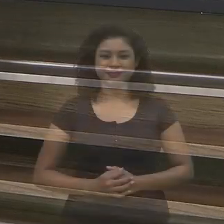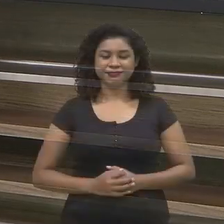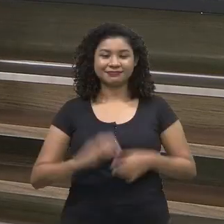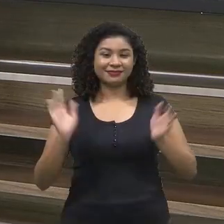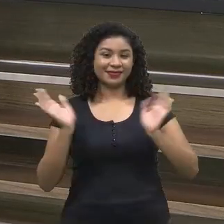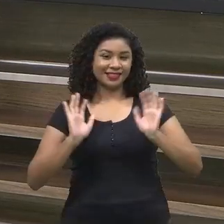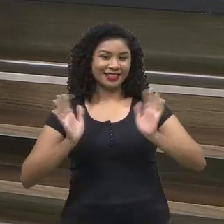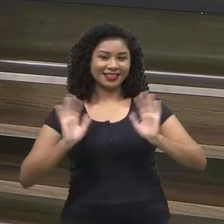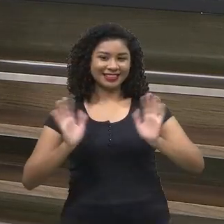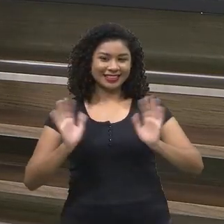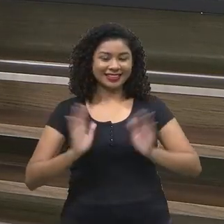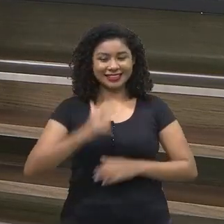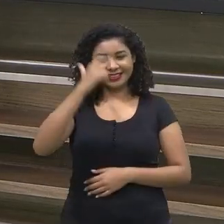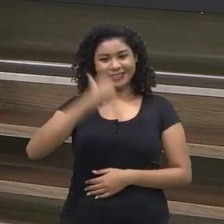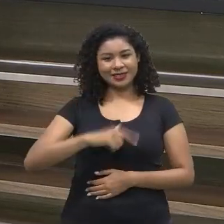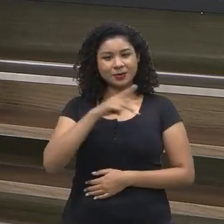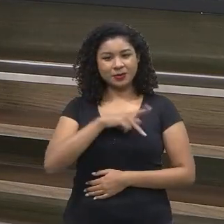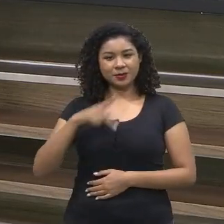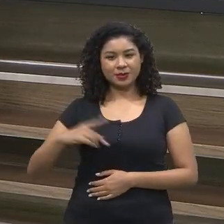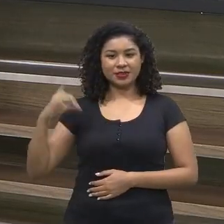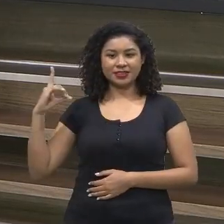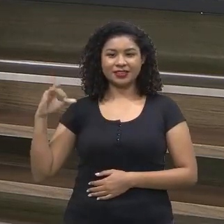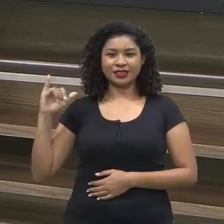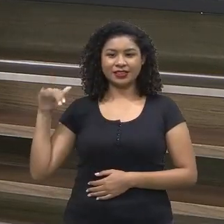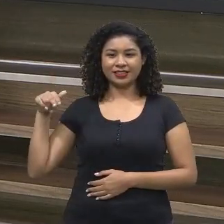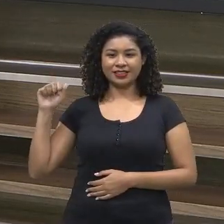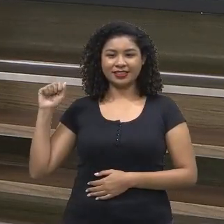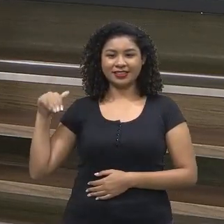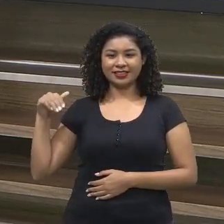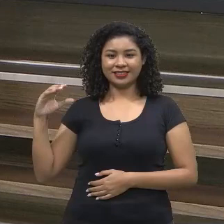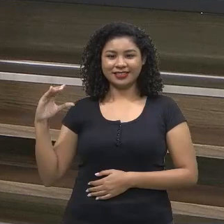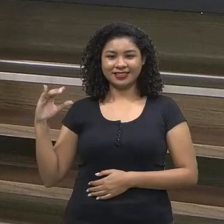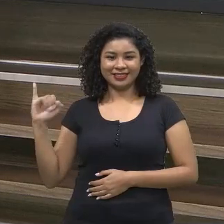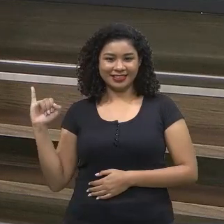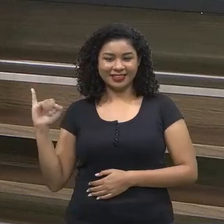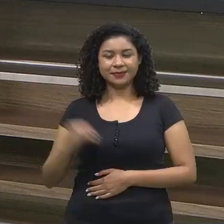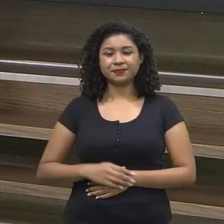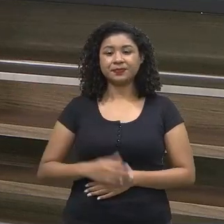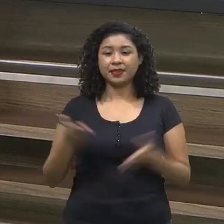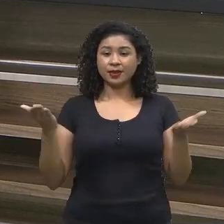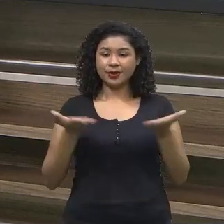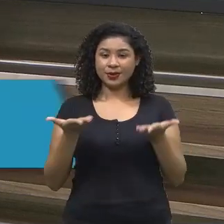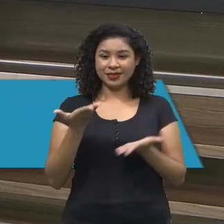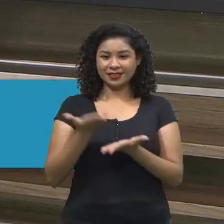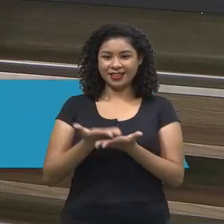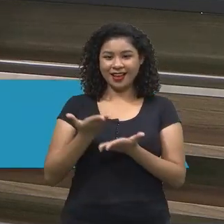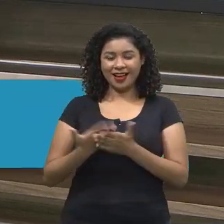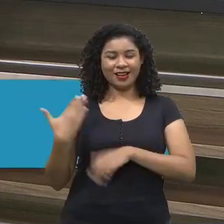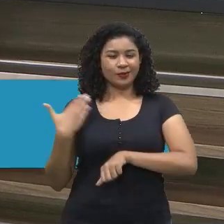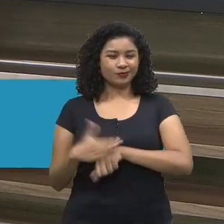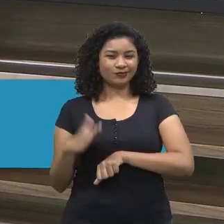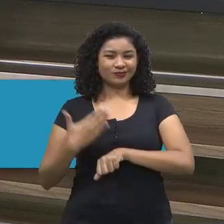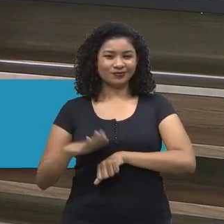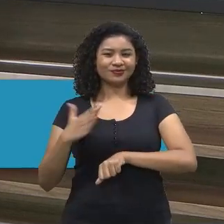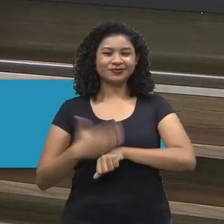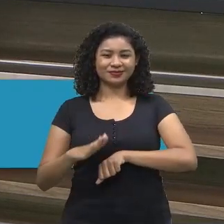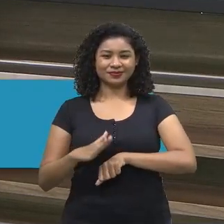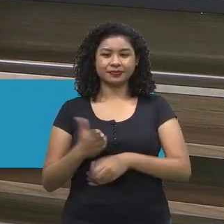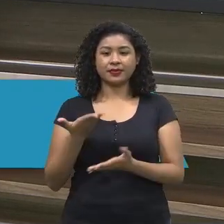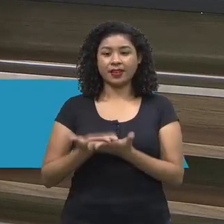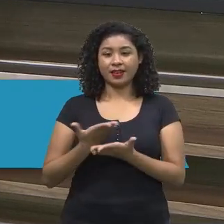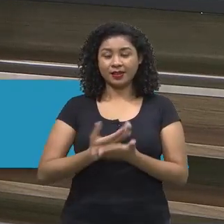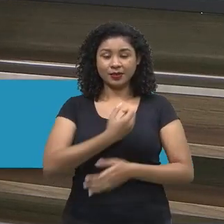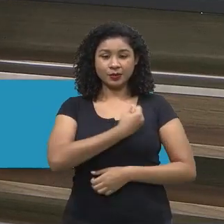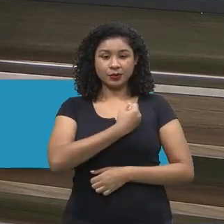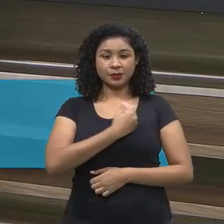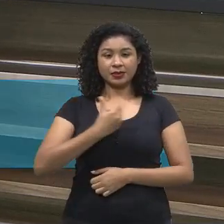Olá, meus queridos, eu sou a professora Dinanci Silva e hoje nós vamos para a nossa aula do Exercitando, a nossa aula de